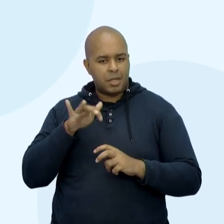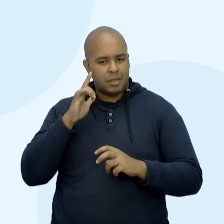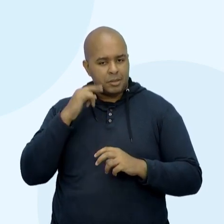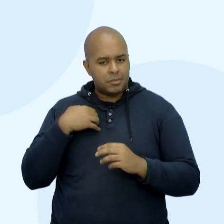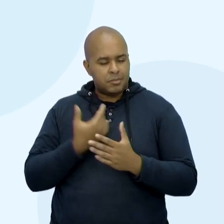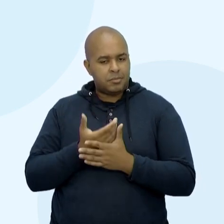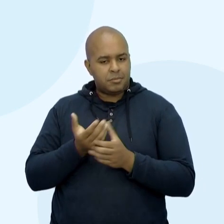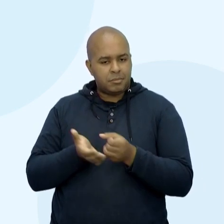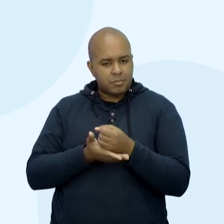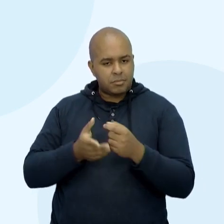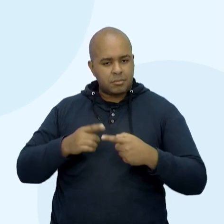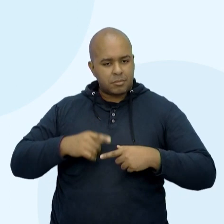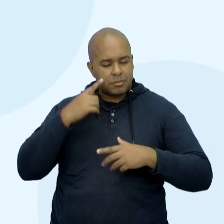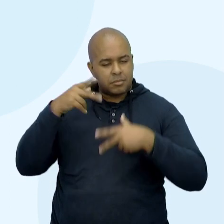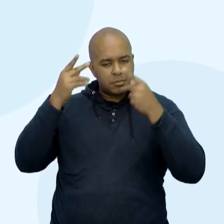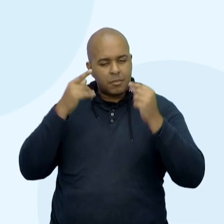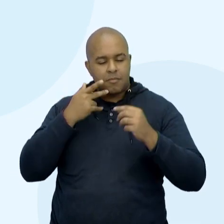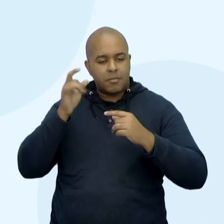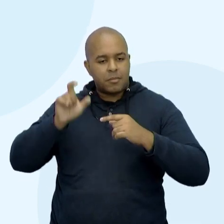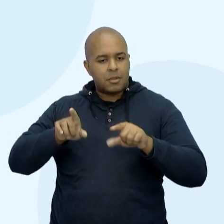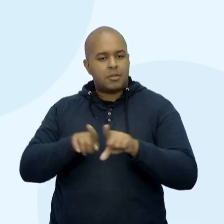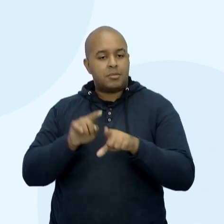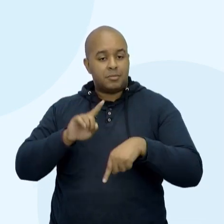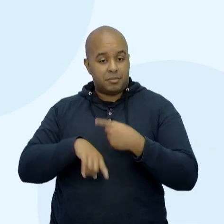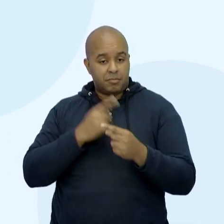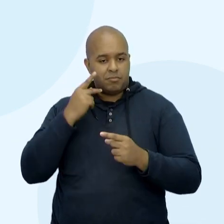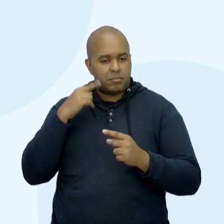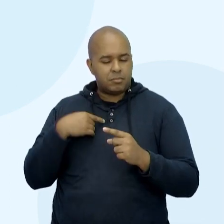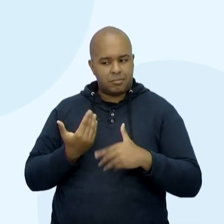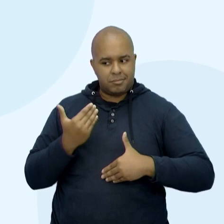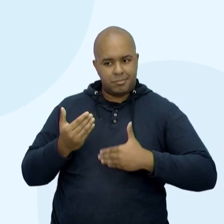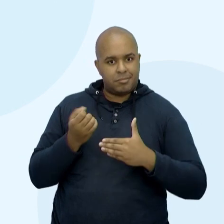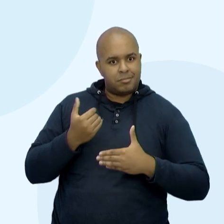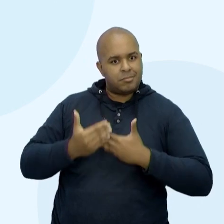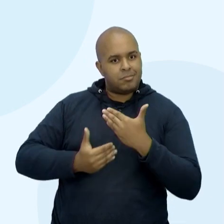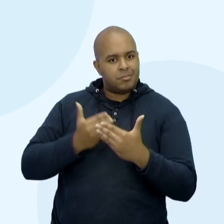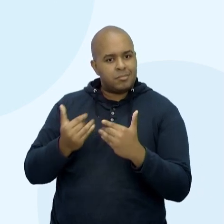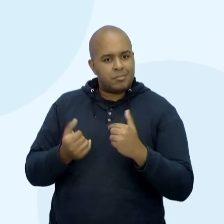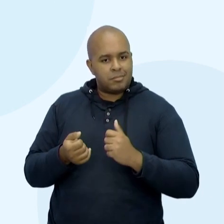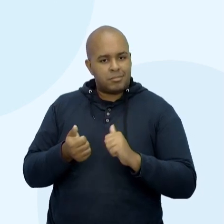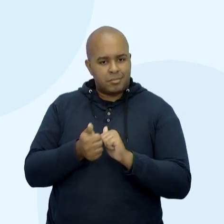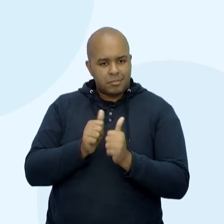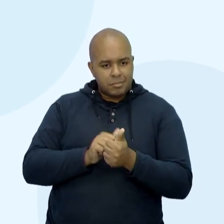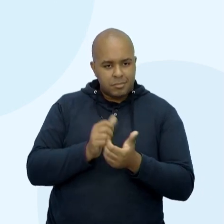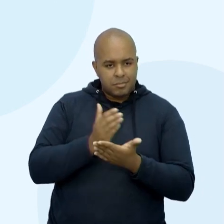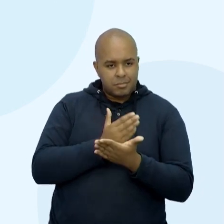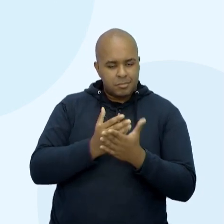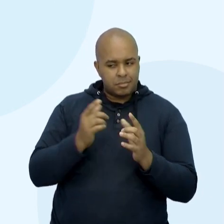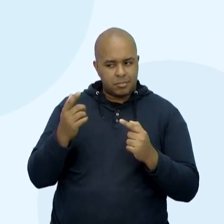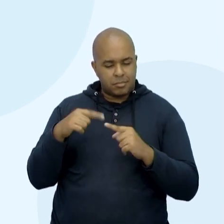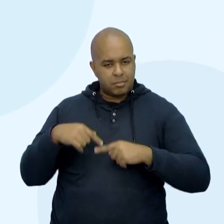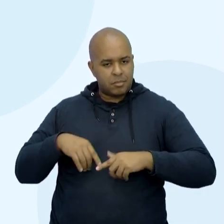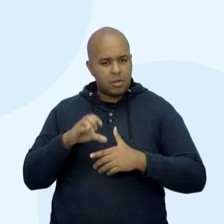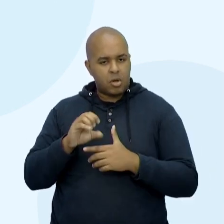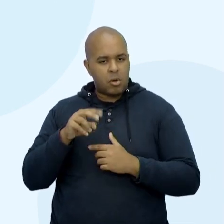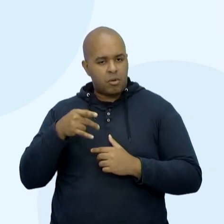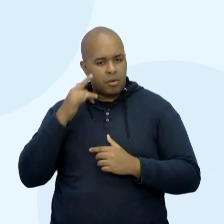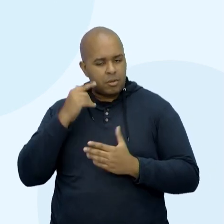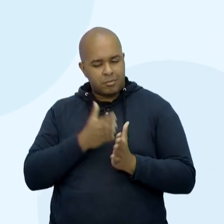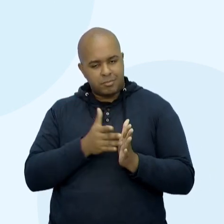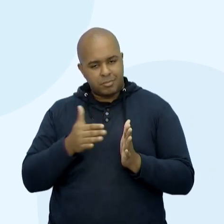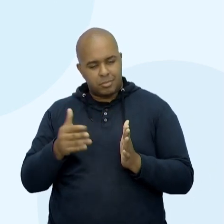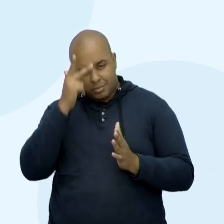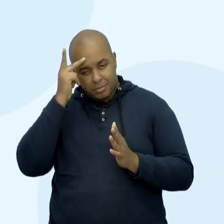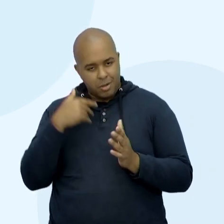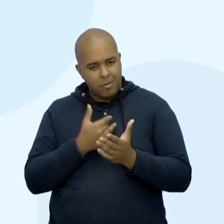baseados em crimes, né? Falamos sobre isso. Depois, uma evolução para as adaptações literárias, certo? Falamos do período em que